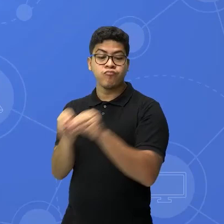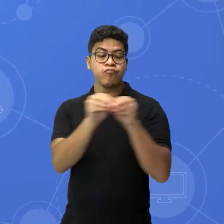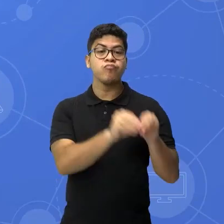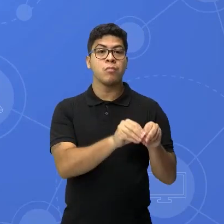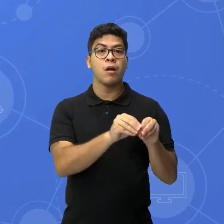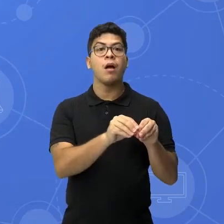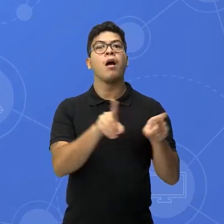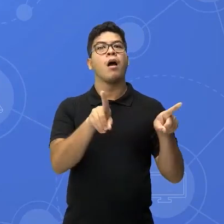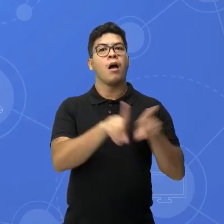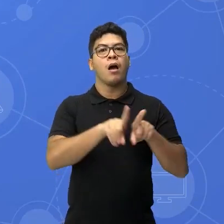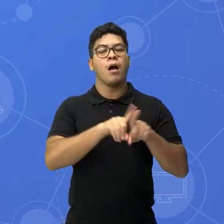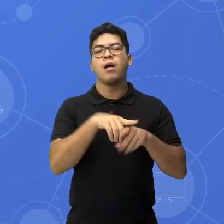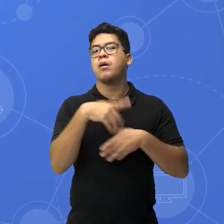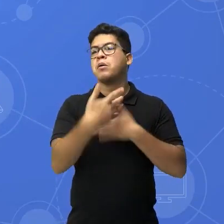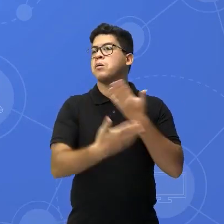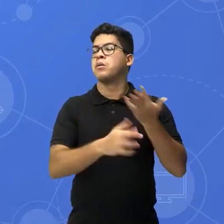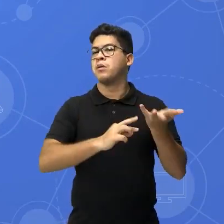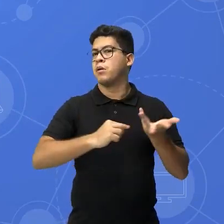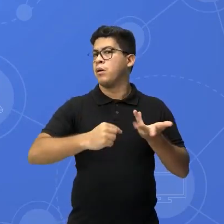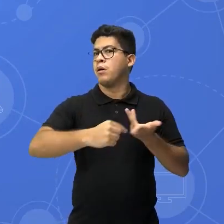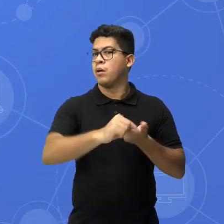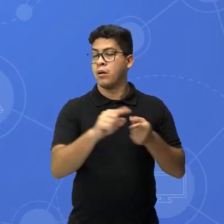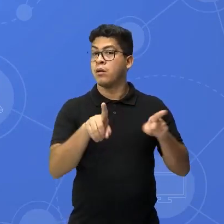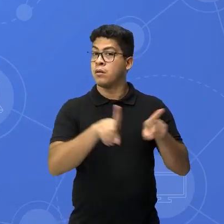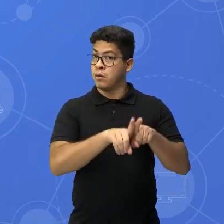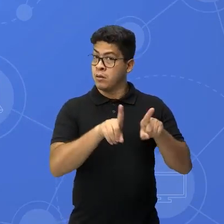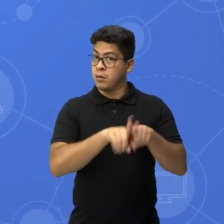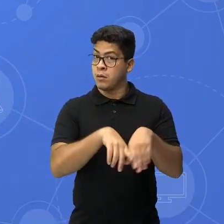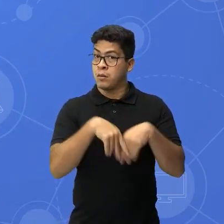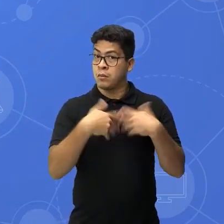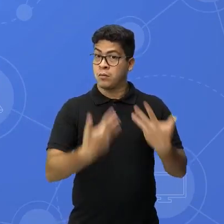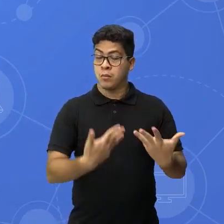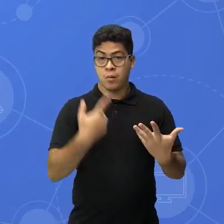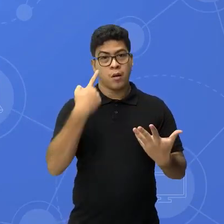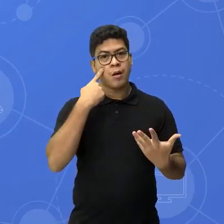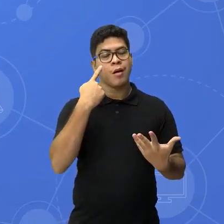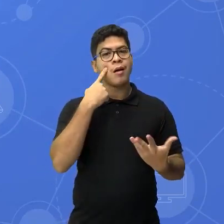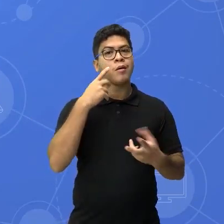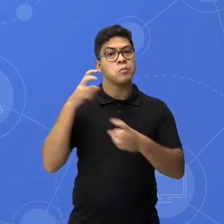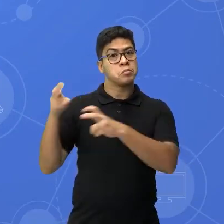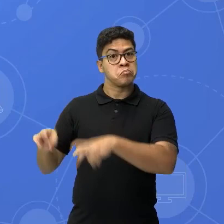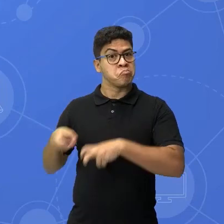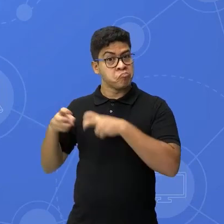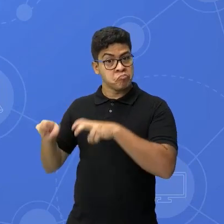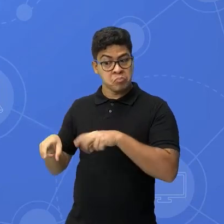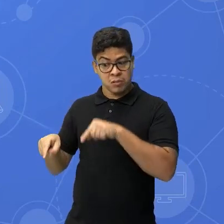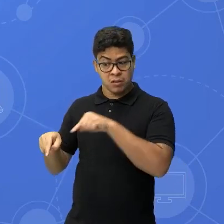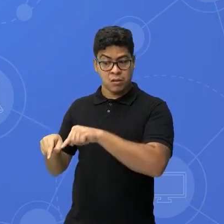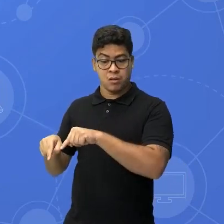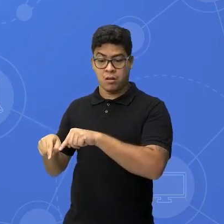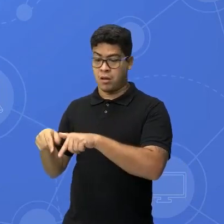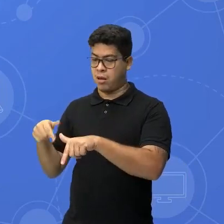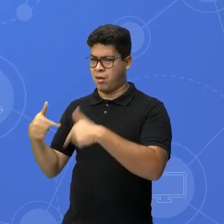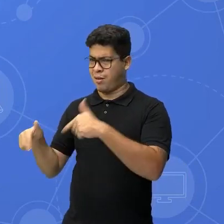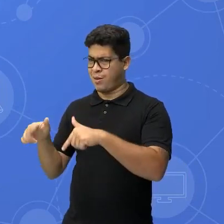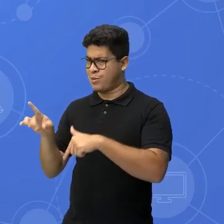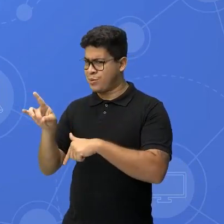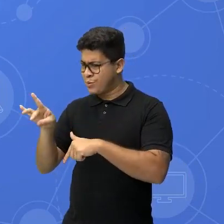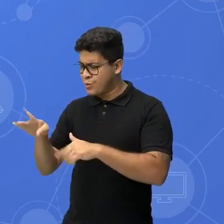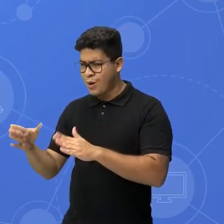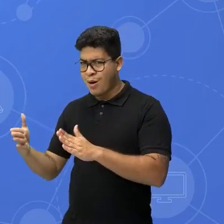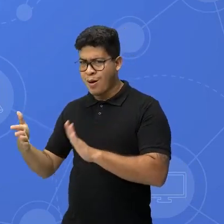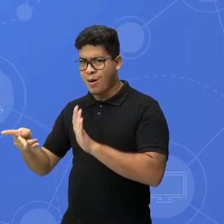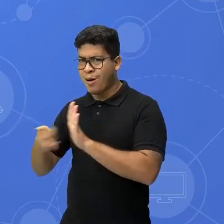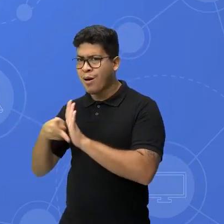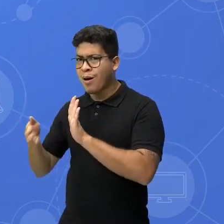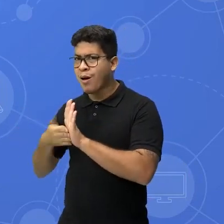agricultura familiar, dos pequenos agricultores, porque os grandes agricultores, né, o agronegócio, não produz alimento, produz